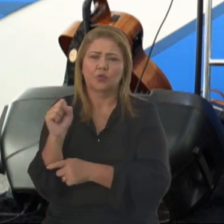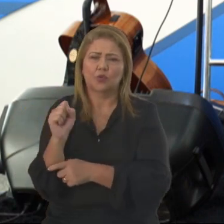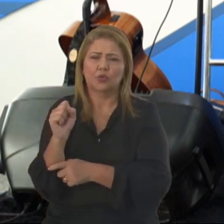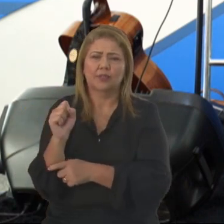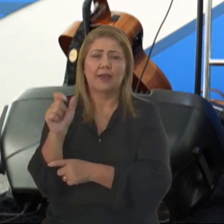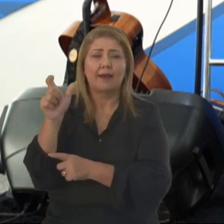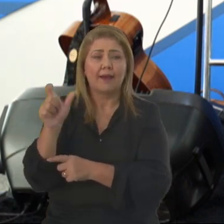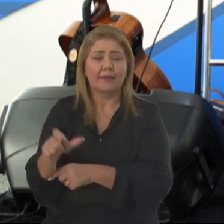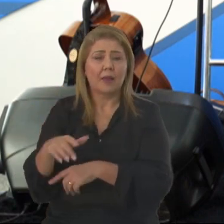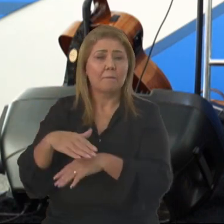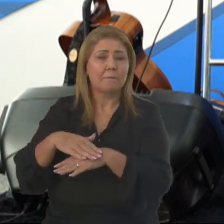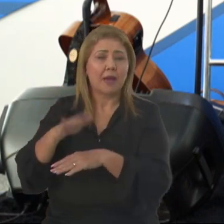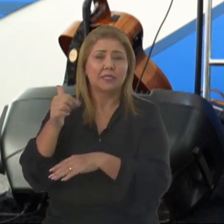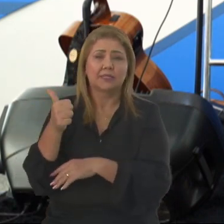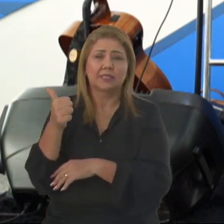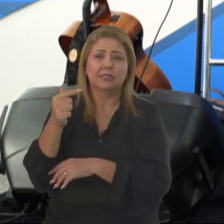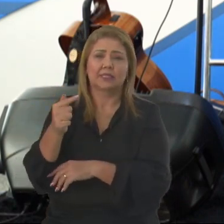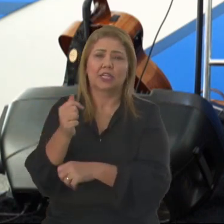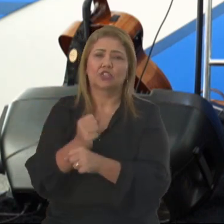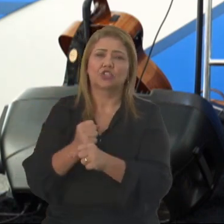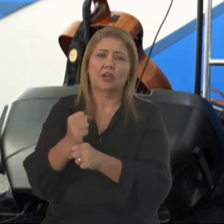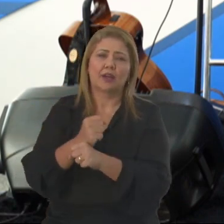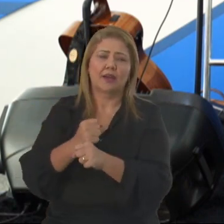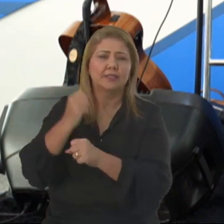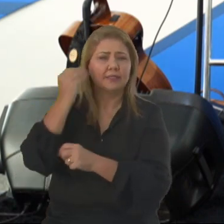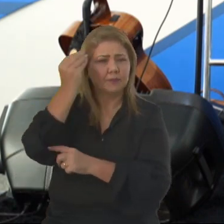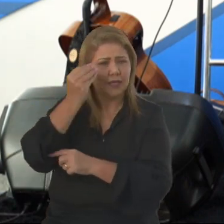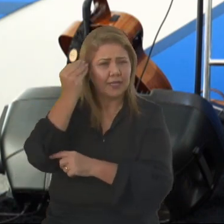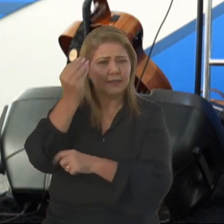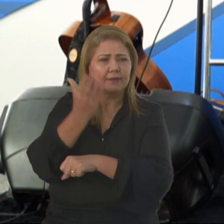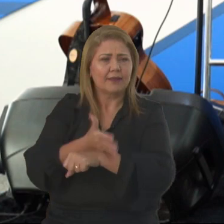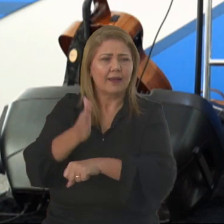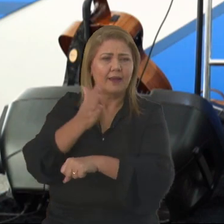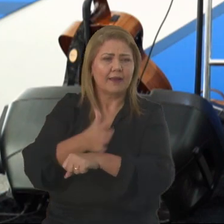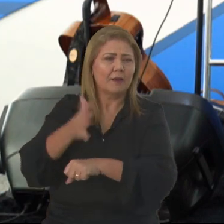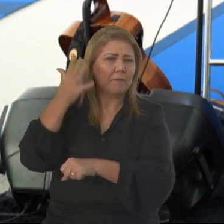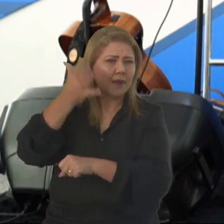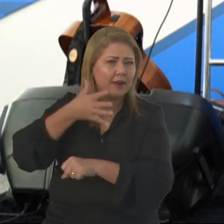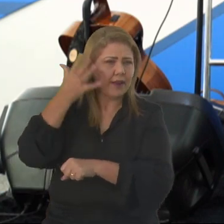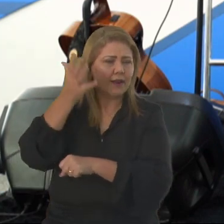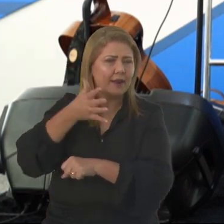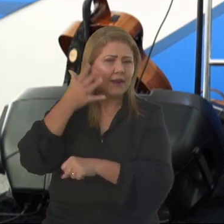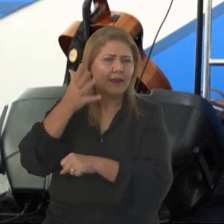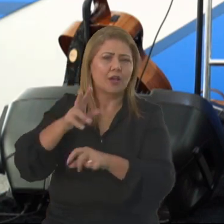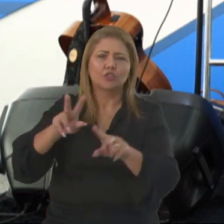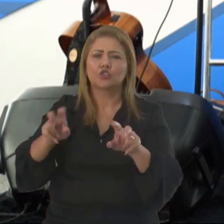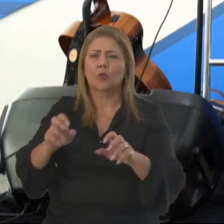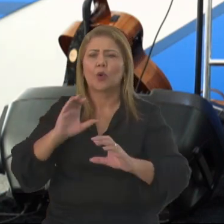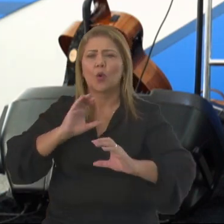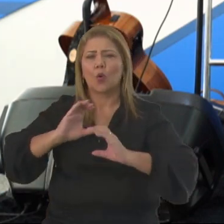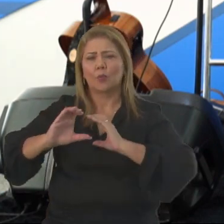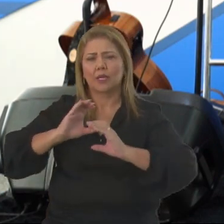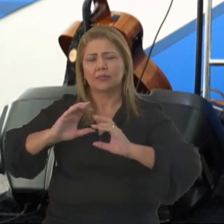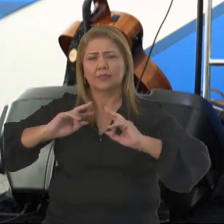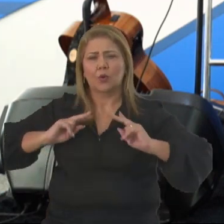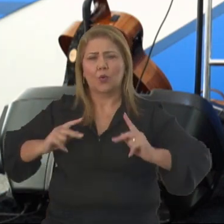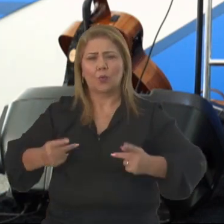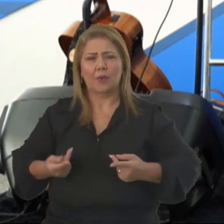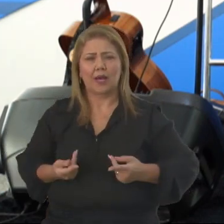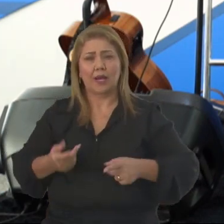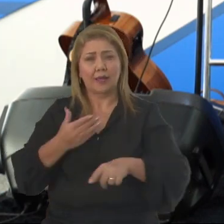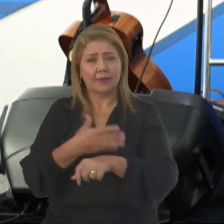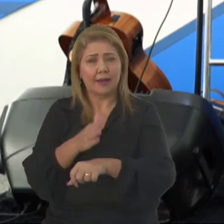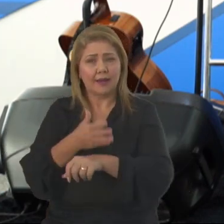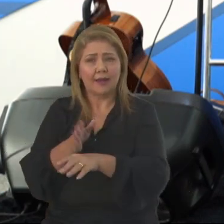de 17 anos de experiência em treinamentos e palestras sobre comunicação humana. Treinou mais